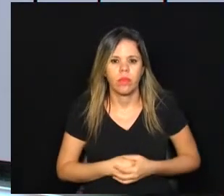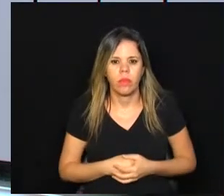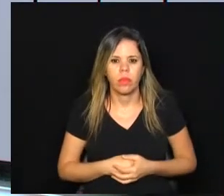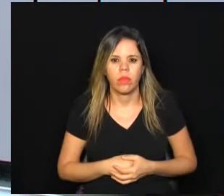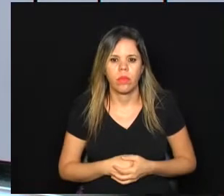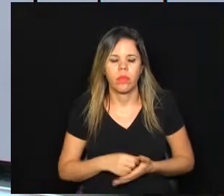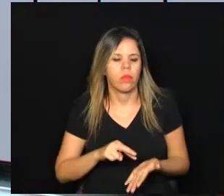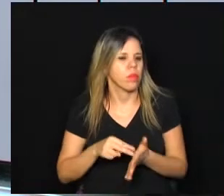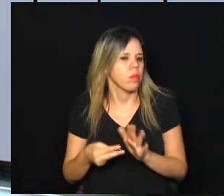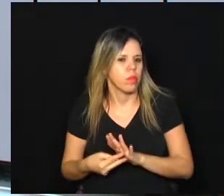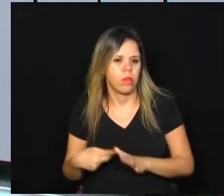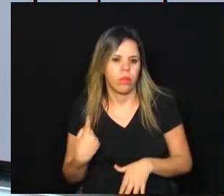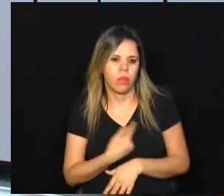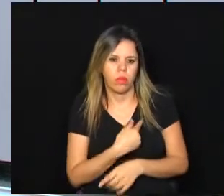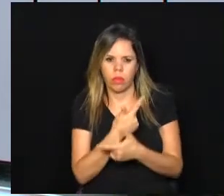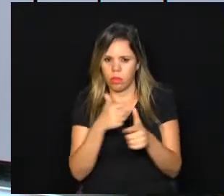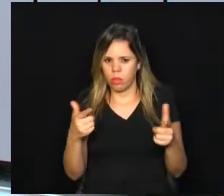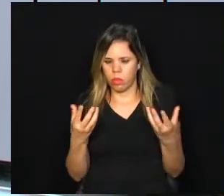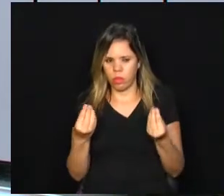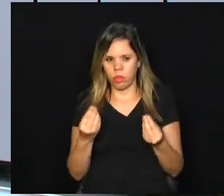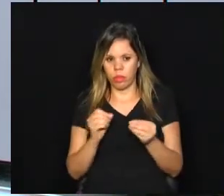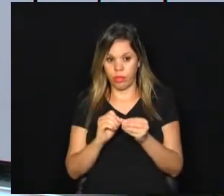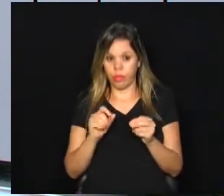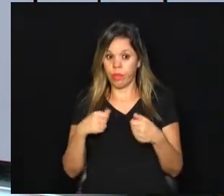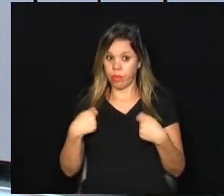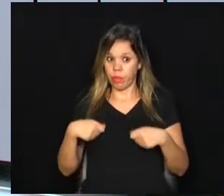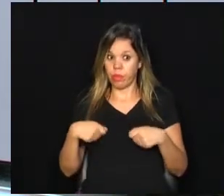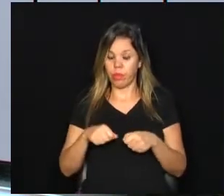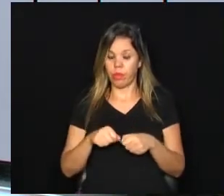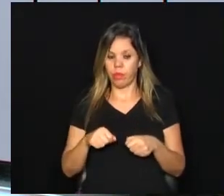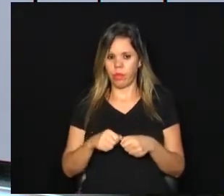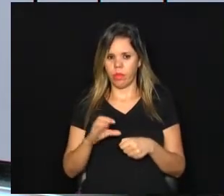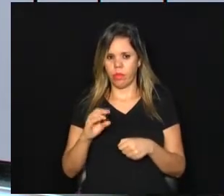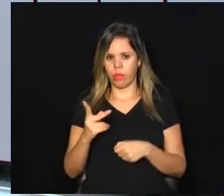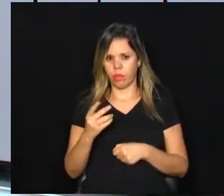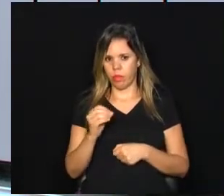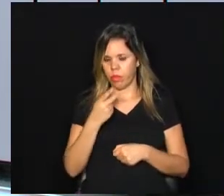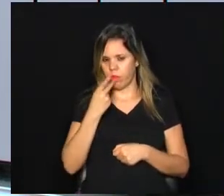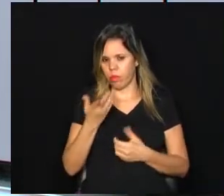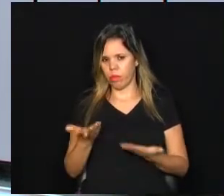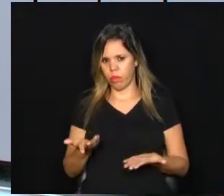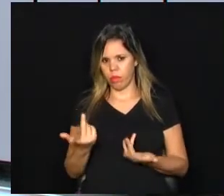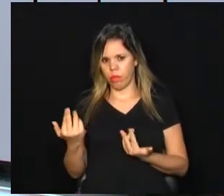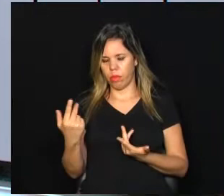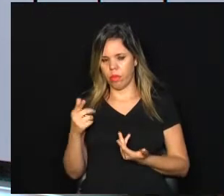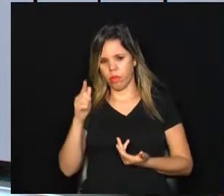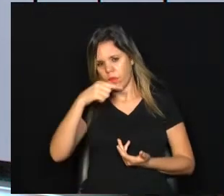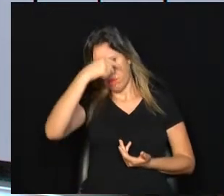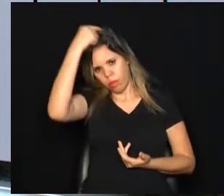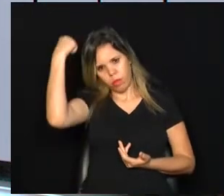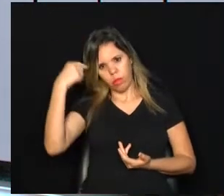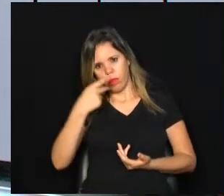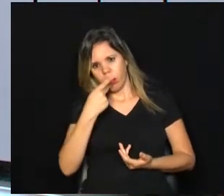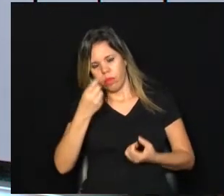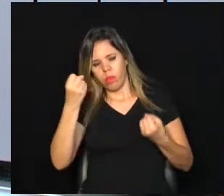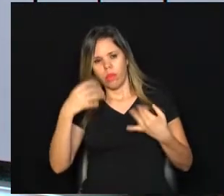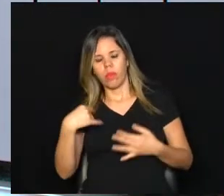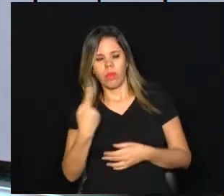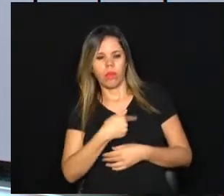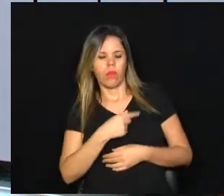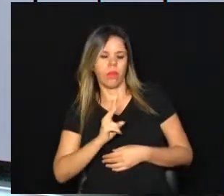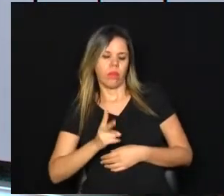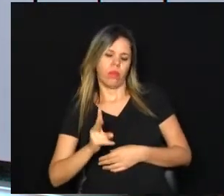quer dizer que nós não tenhamos muito o que fazer. Aquilo que o Chico falou e o Gaspar também sinalizou. A gente tem que